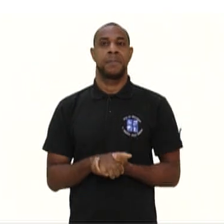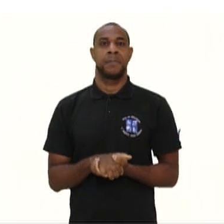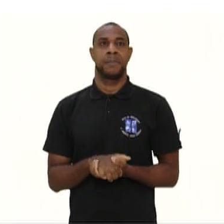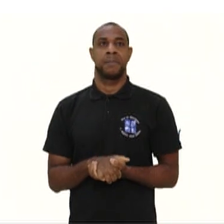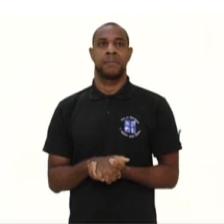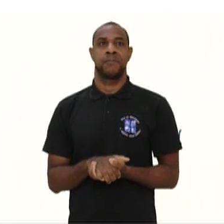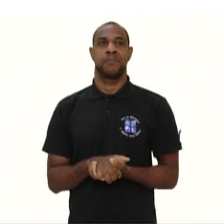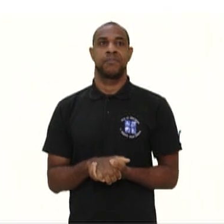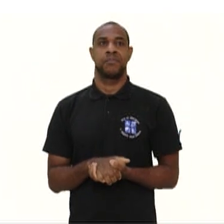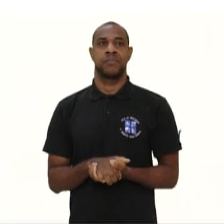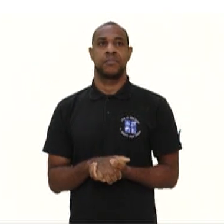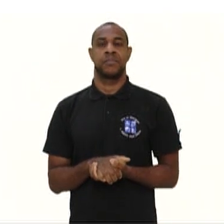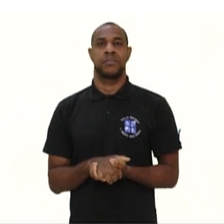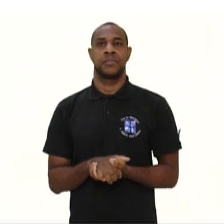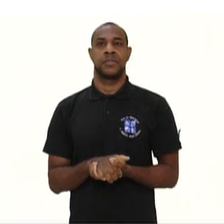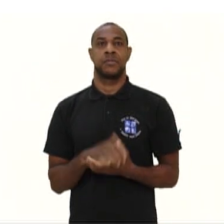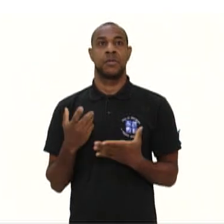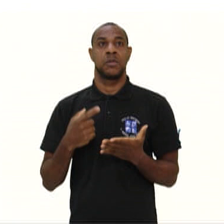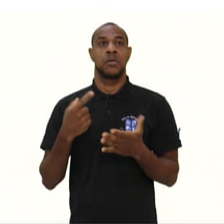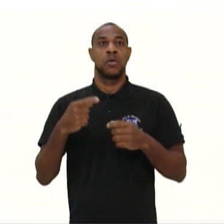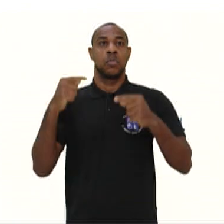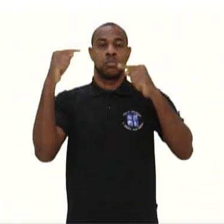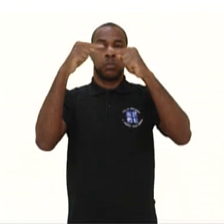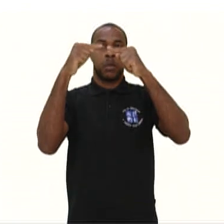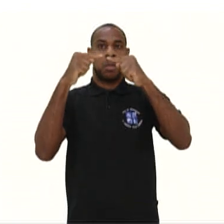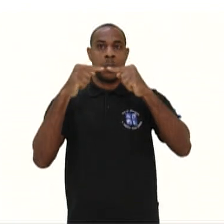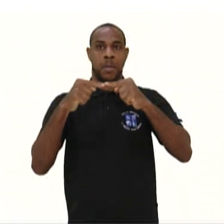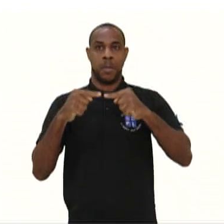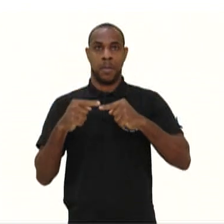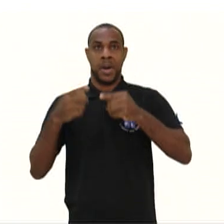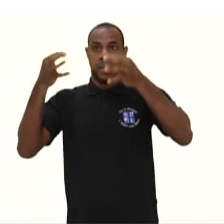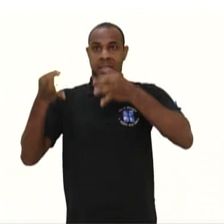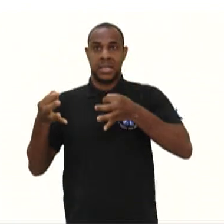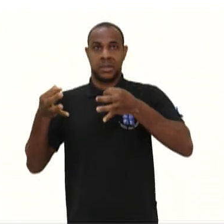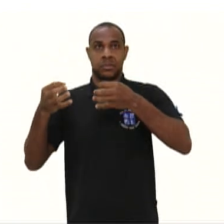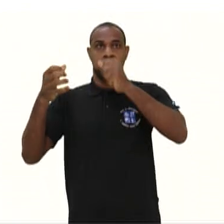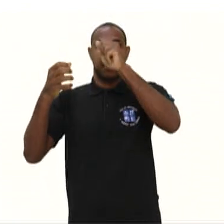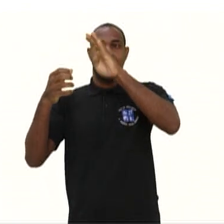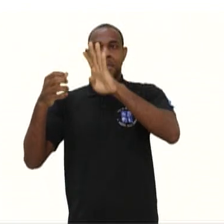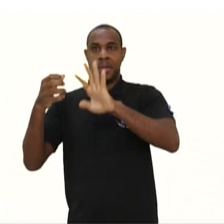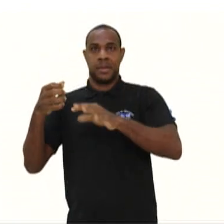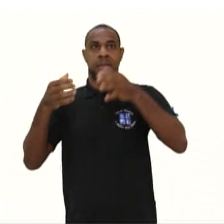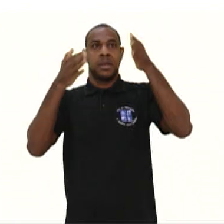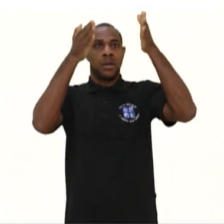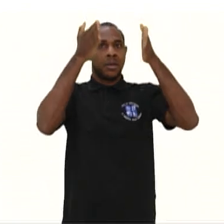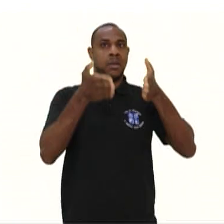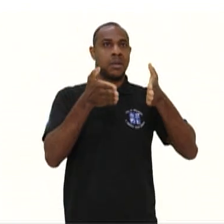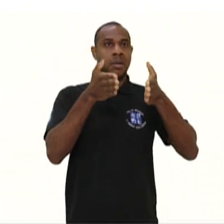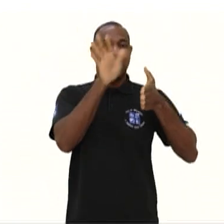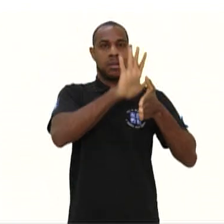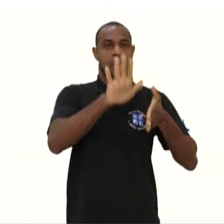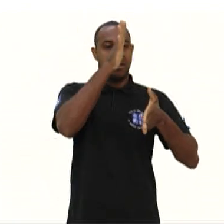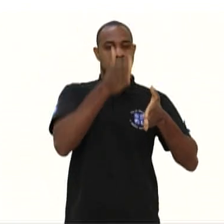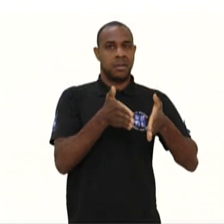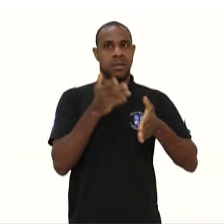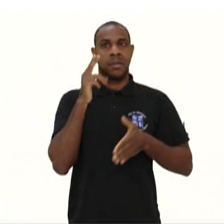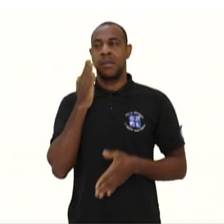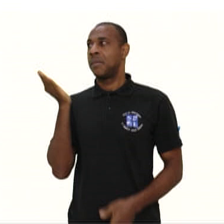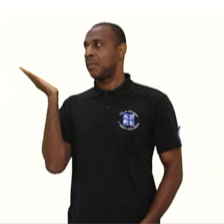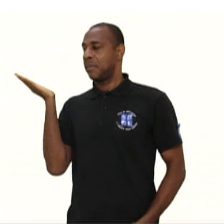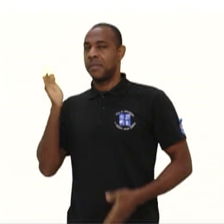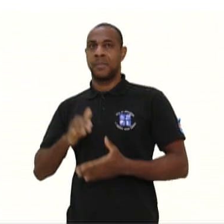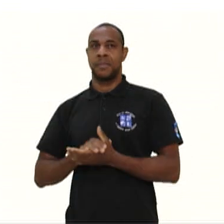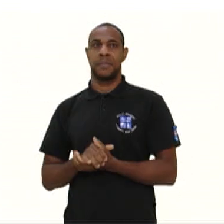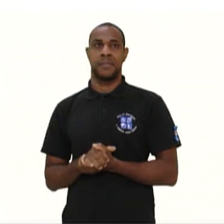answer. Vamos marcar a alternativa correta de acordo com o quadro. And I wasn't going to miss them until